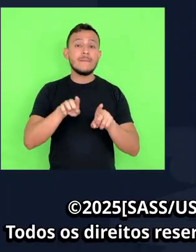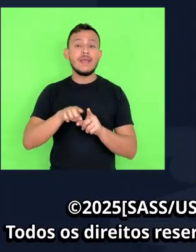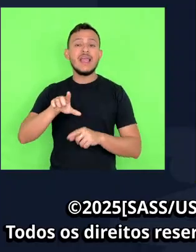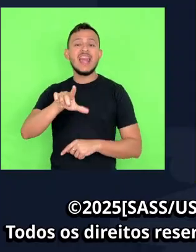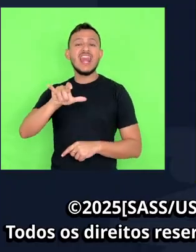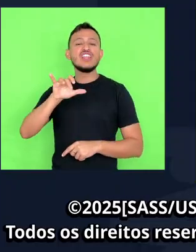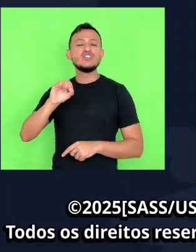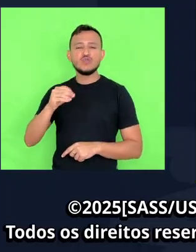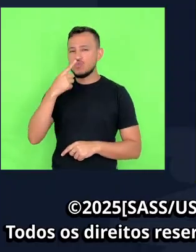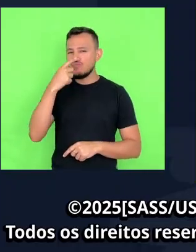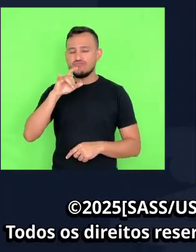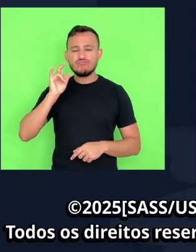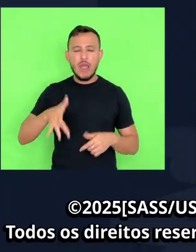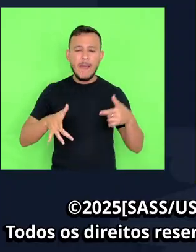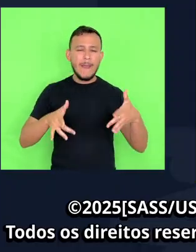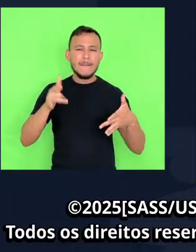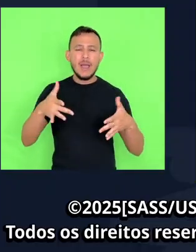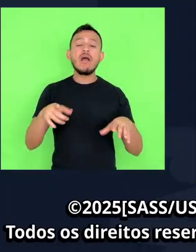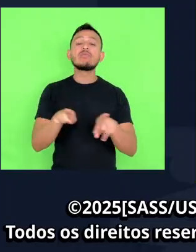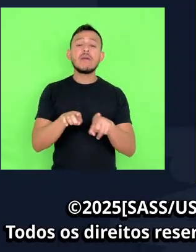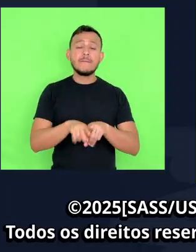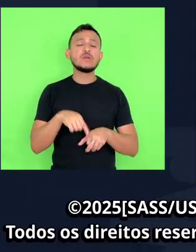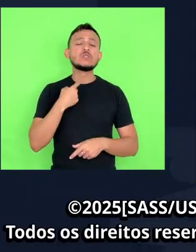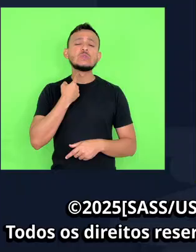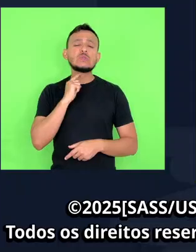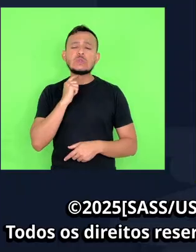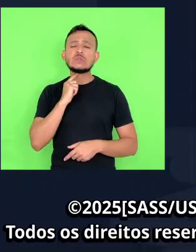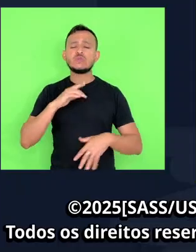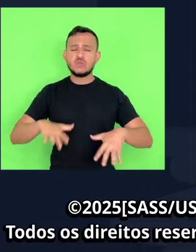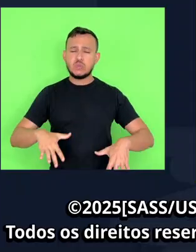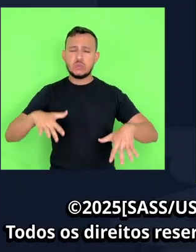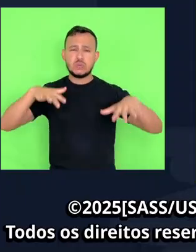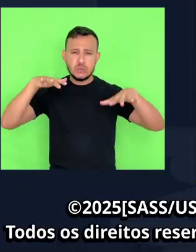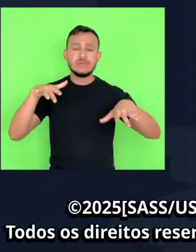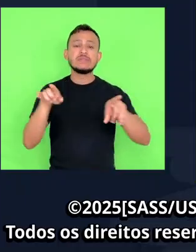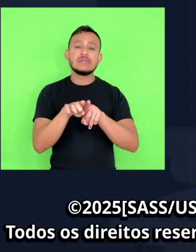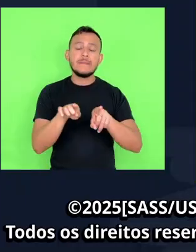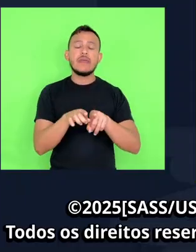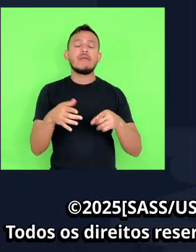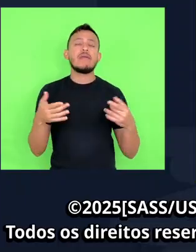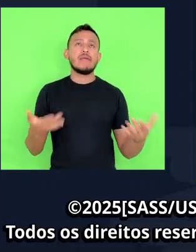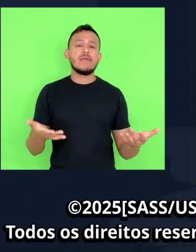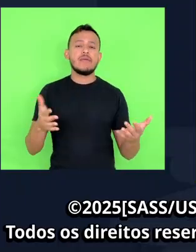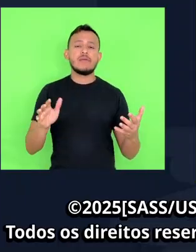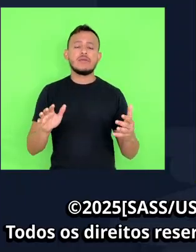jogado, a poluição, né, espécies